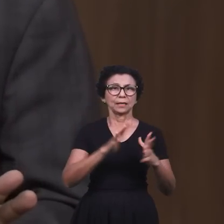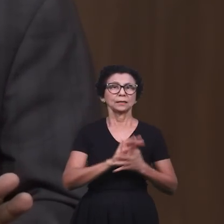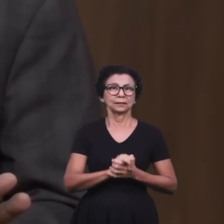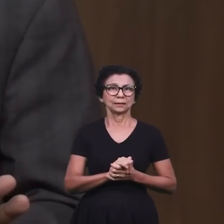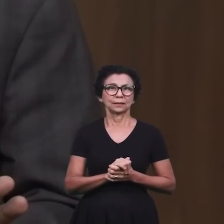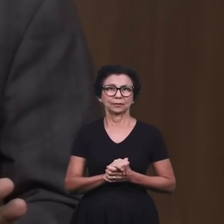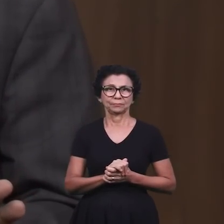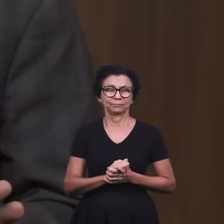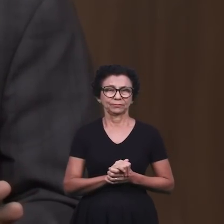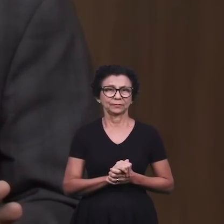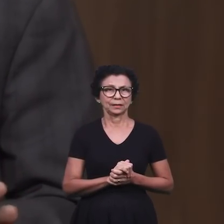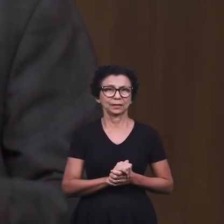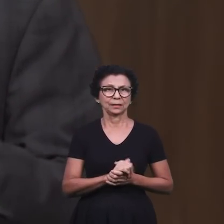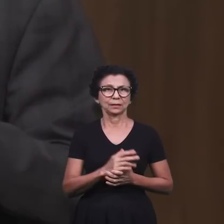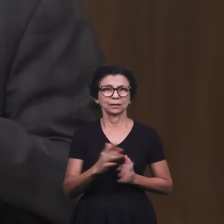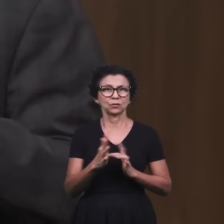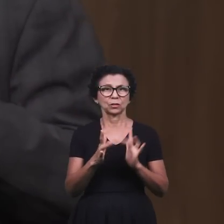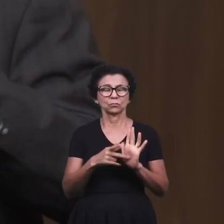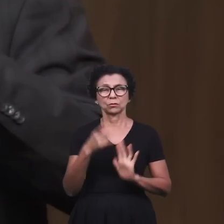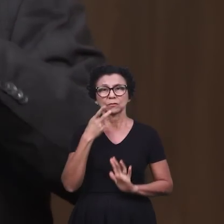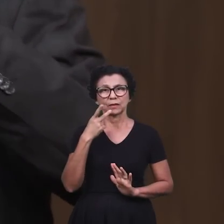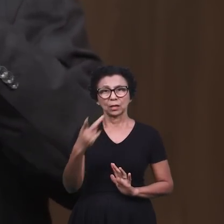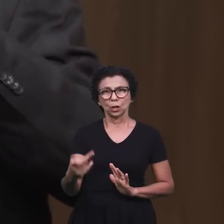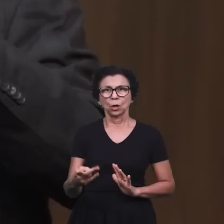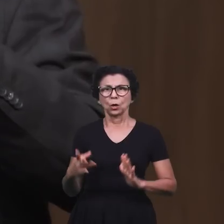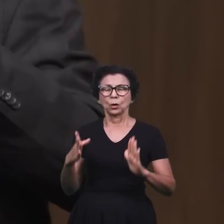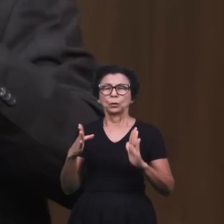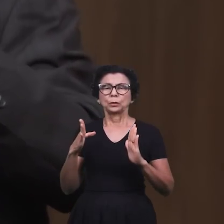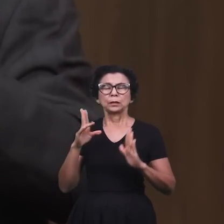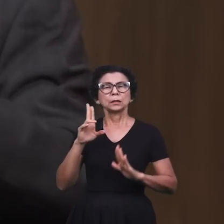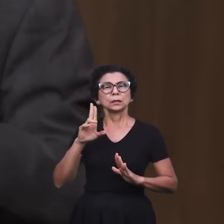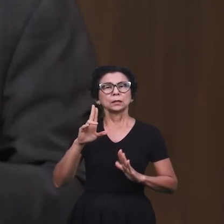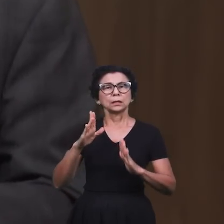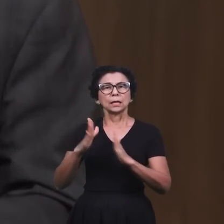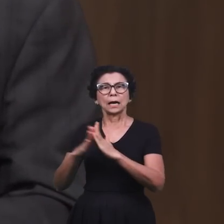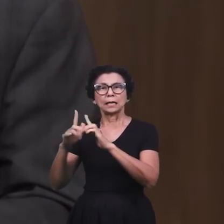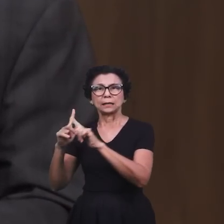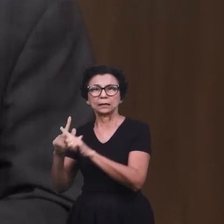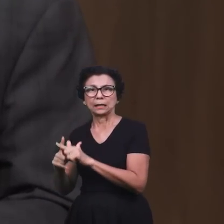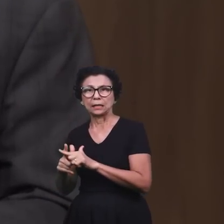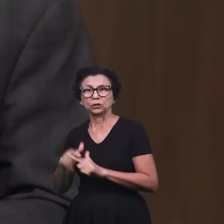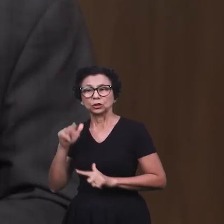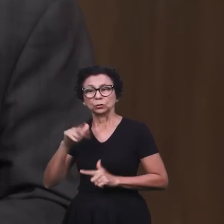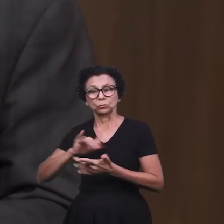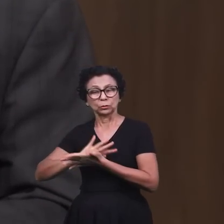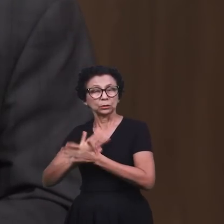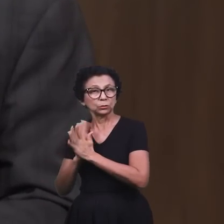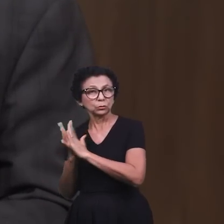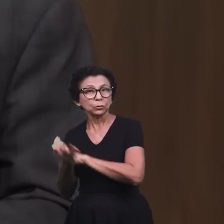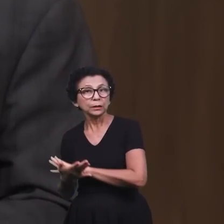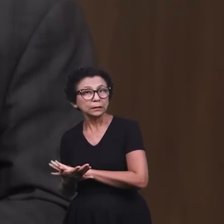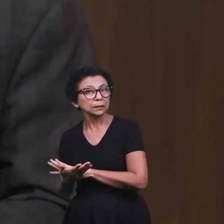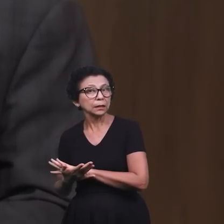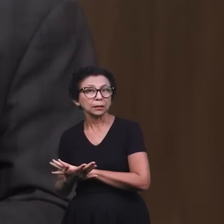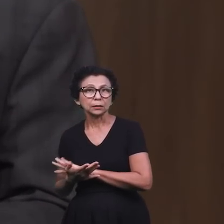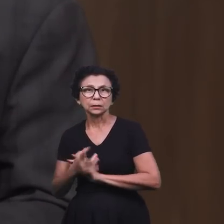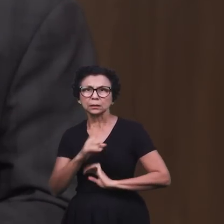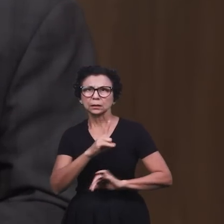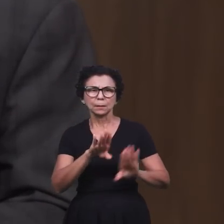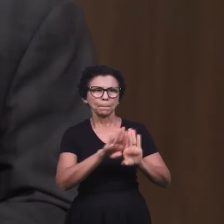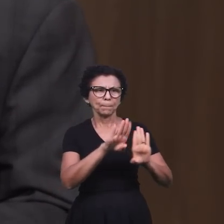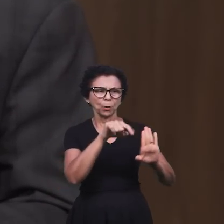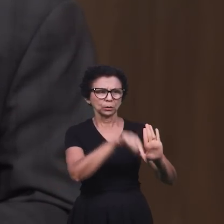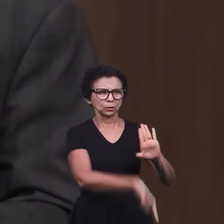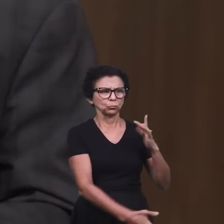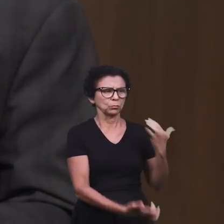jamais seria destruída. As cidades com portas, tudo podia ser destruído, mas a igreja jamais seria destruída. Então, ele faz menção também